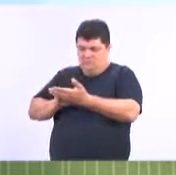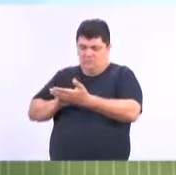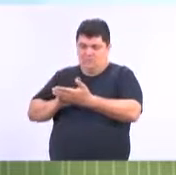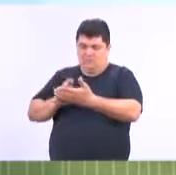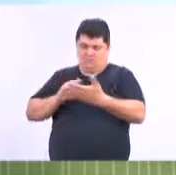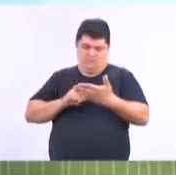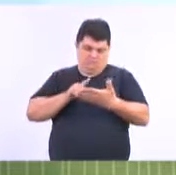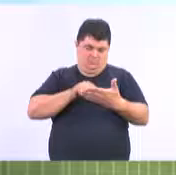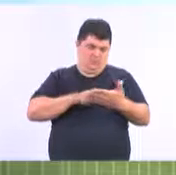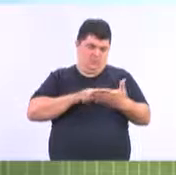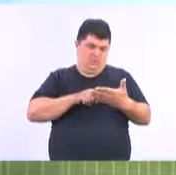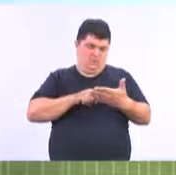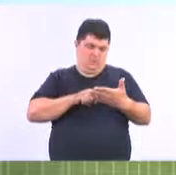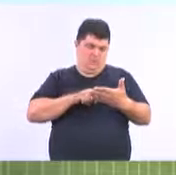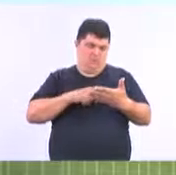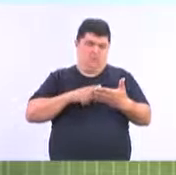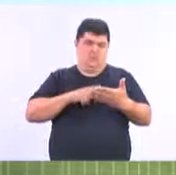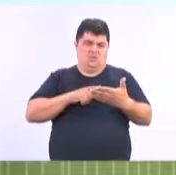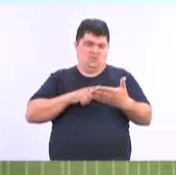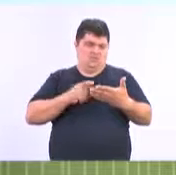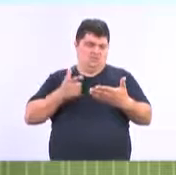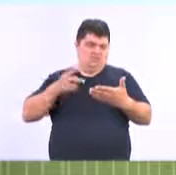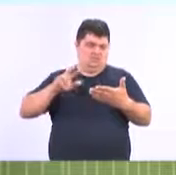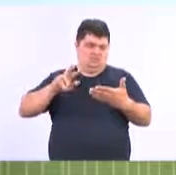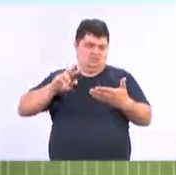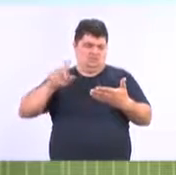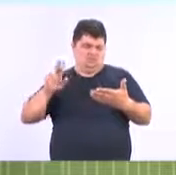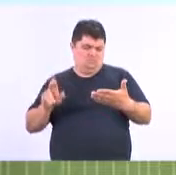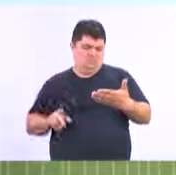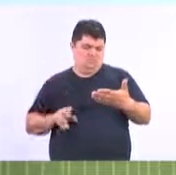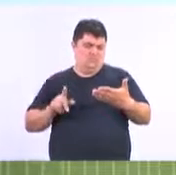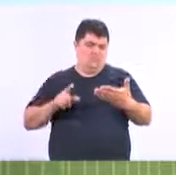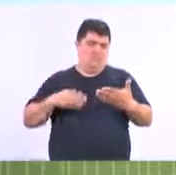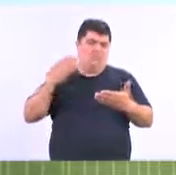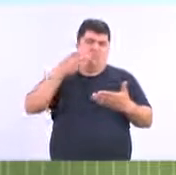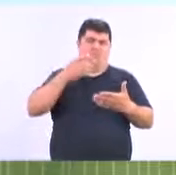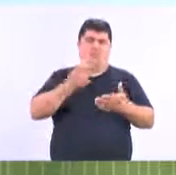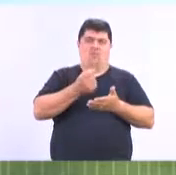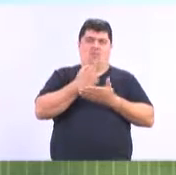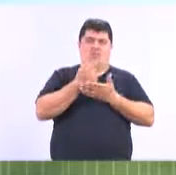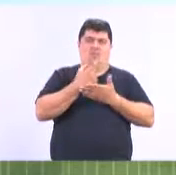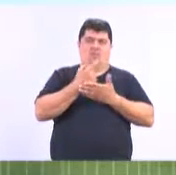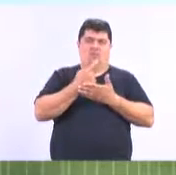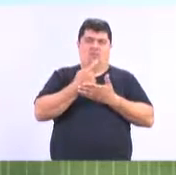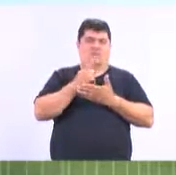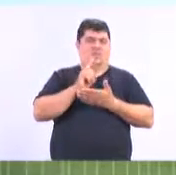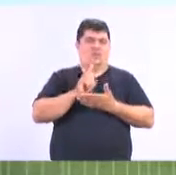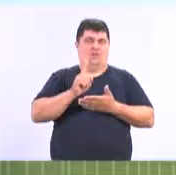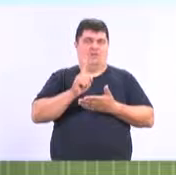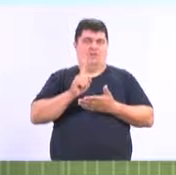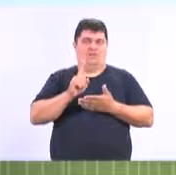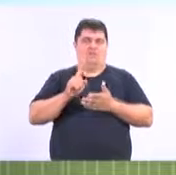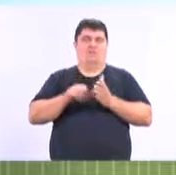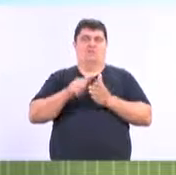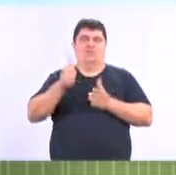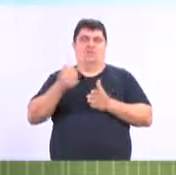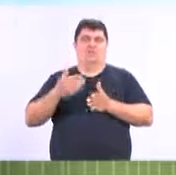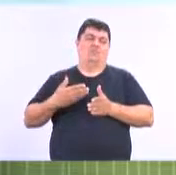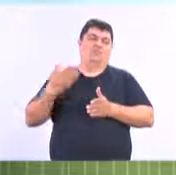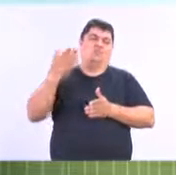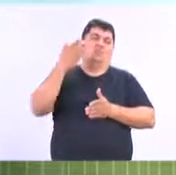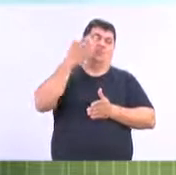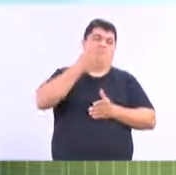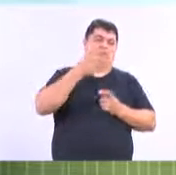a decisão, né? Leucócito está alterado, estou com um pouquinho de anemia, vai na farmácia e compra um monte de medicamento? Não, né? Você recebe